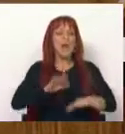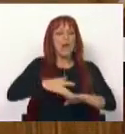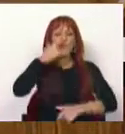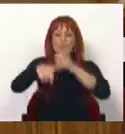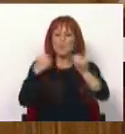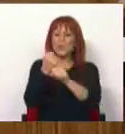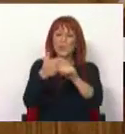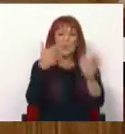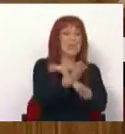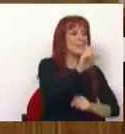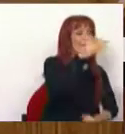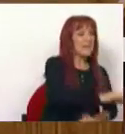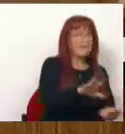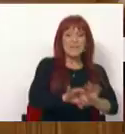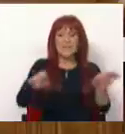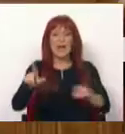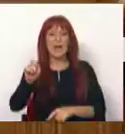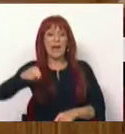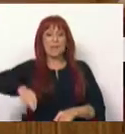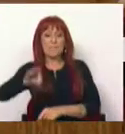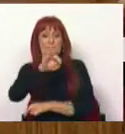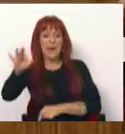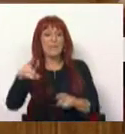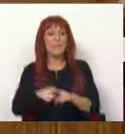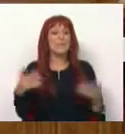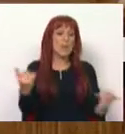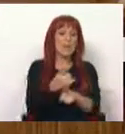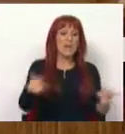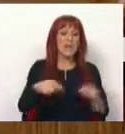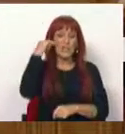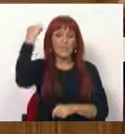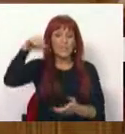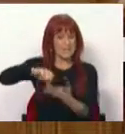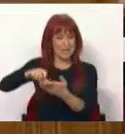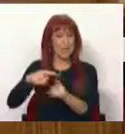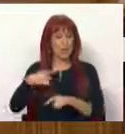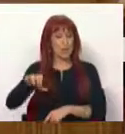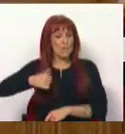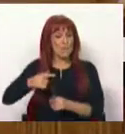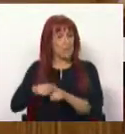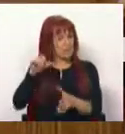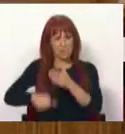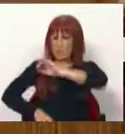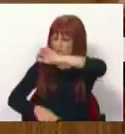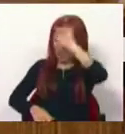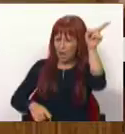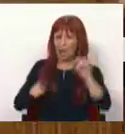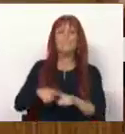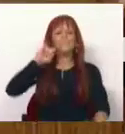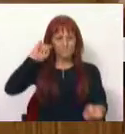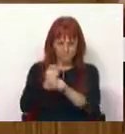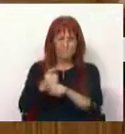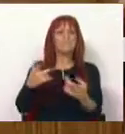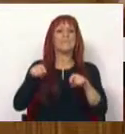trabalhadores, tanto da CP como da EMF. Porque, em sede de especialidade, naturalmente que os Verdes não vão desistir e vão